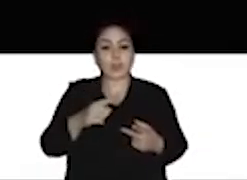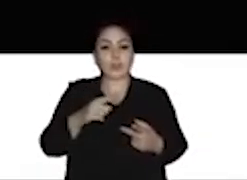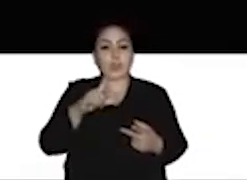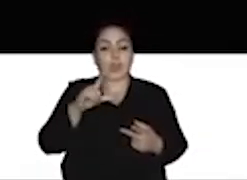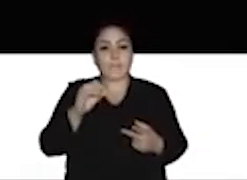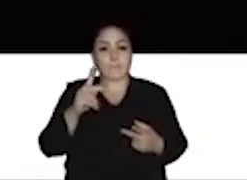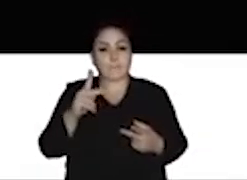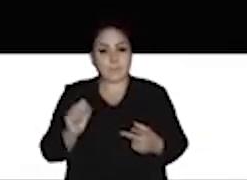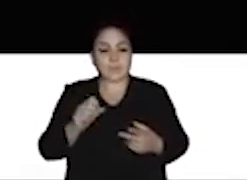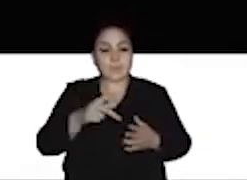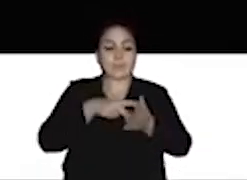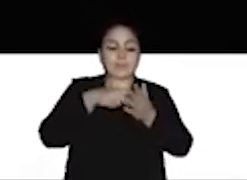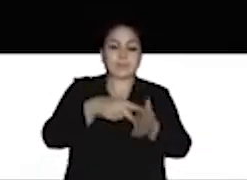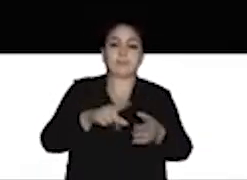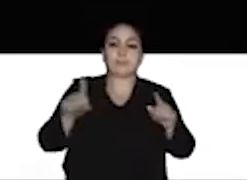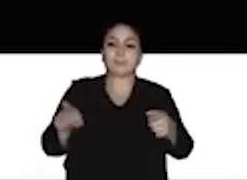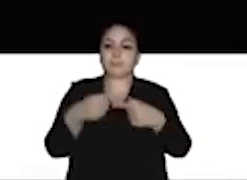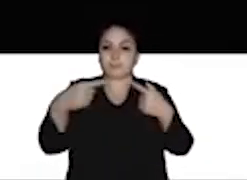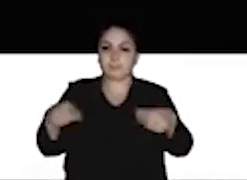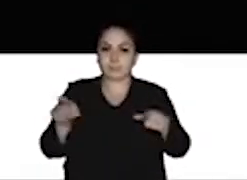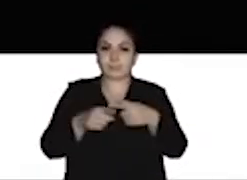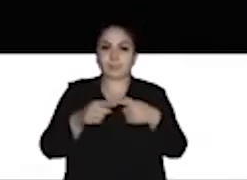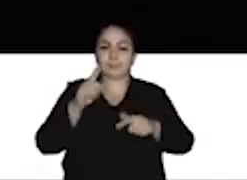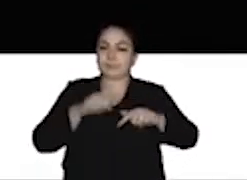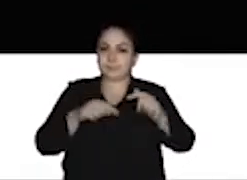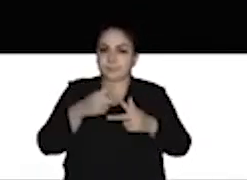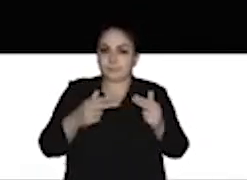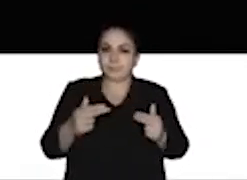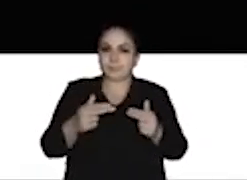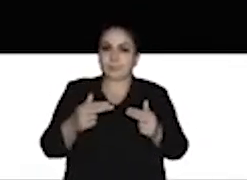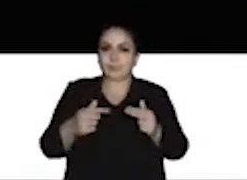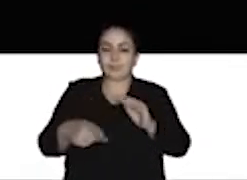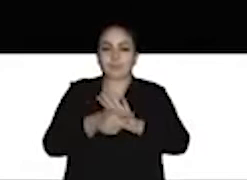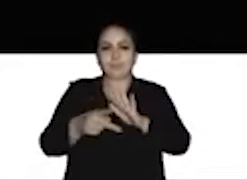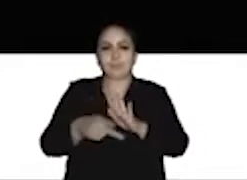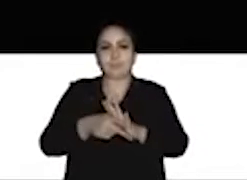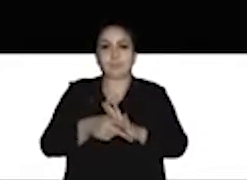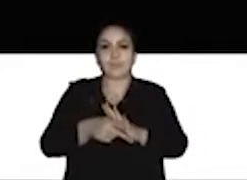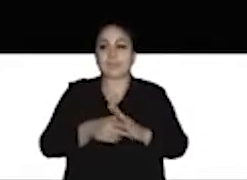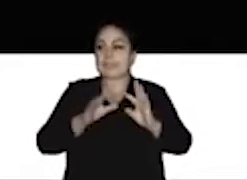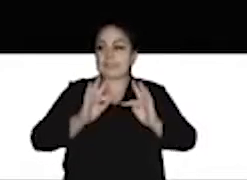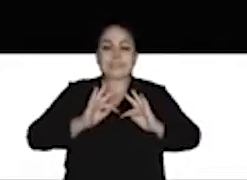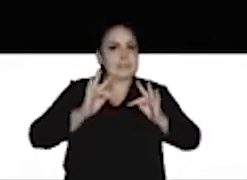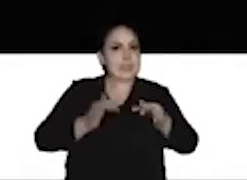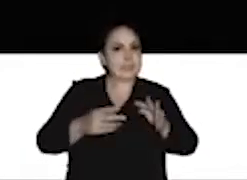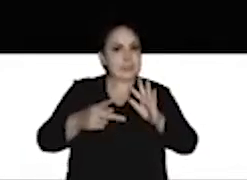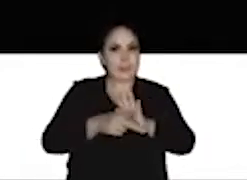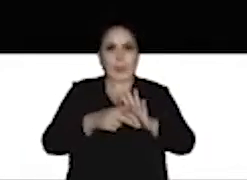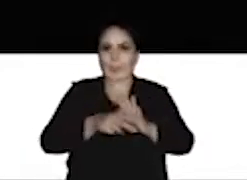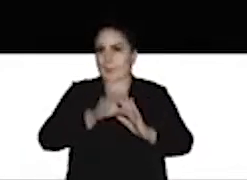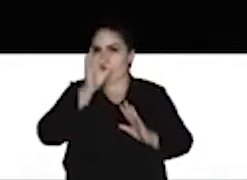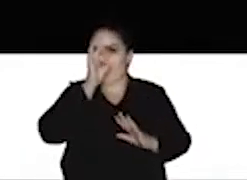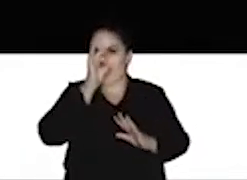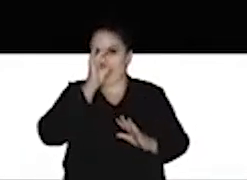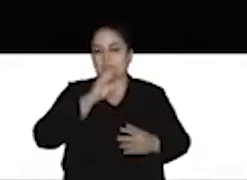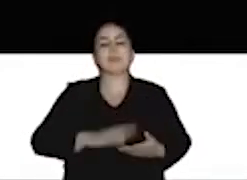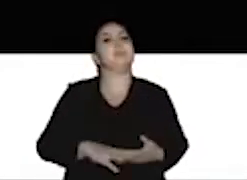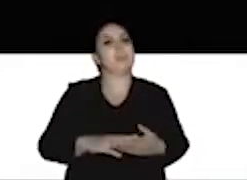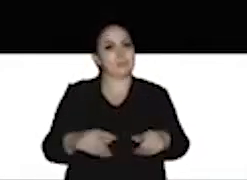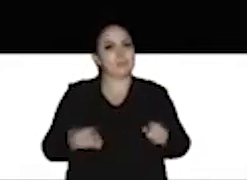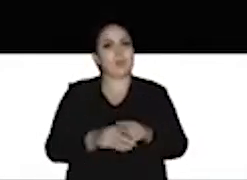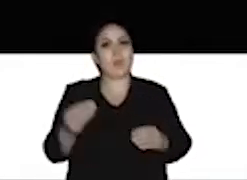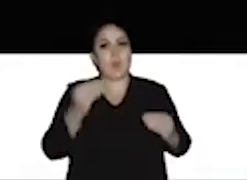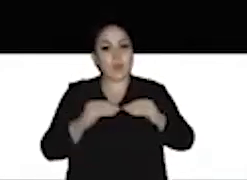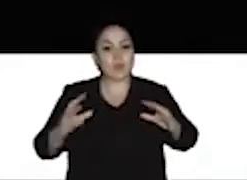são apresentados através de músicas, de elementos acrobáticos e de técnicas de palhaçaria, inserindo